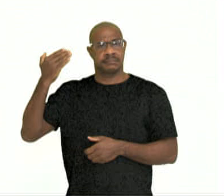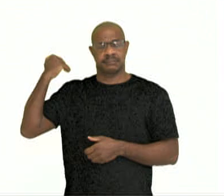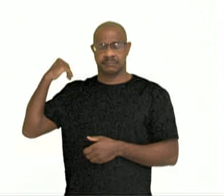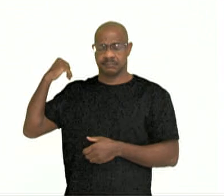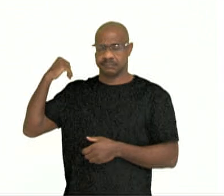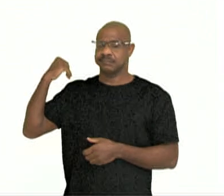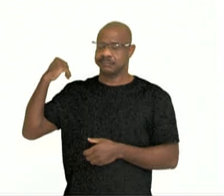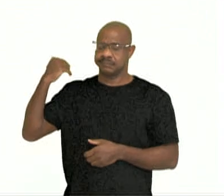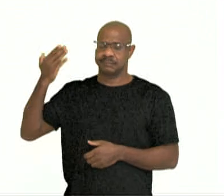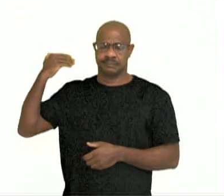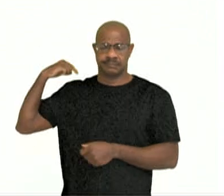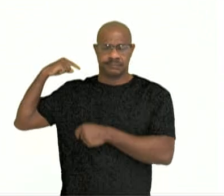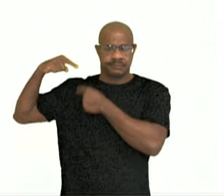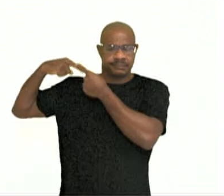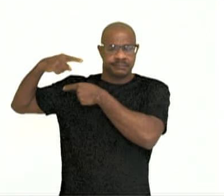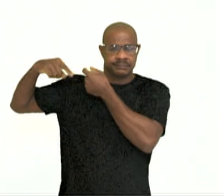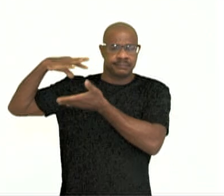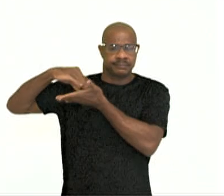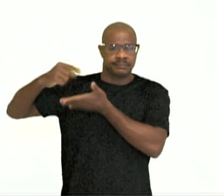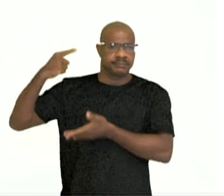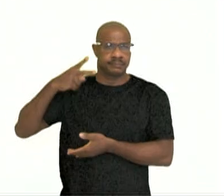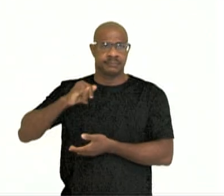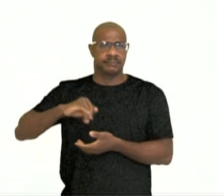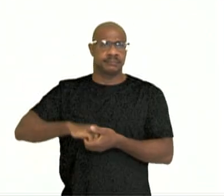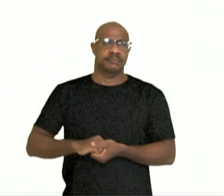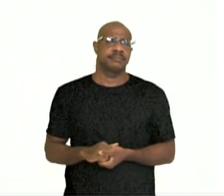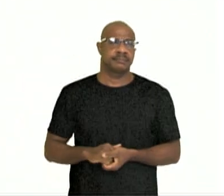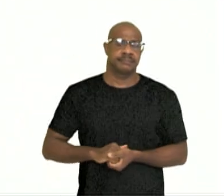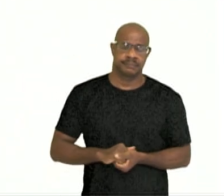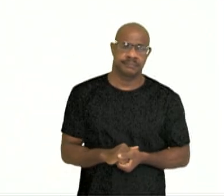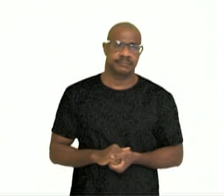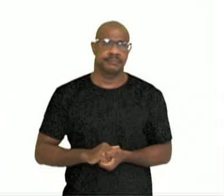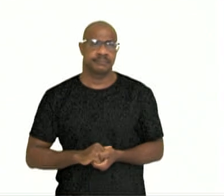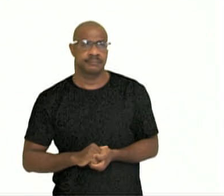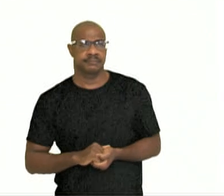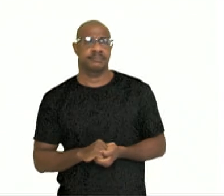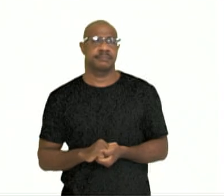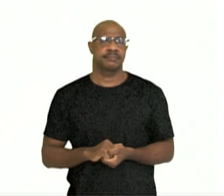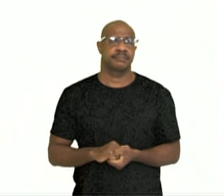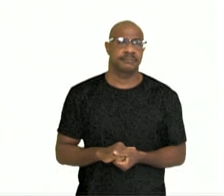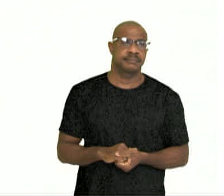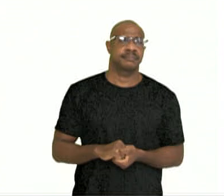pai. A segunda, que é a questão...